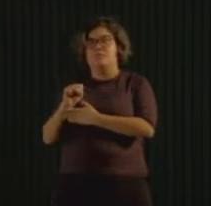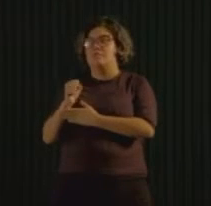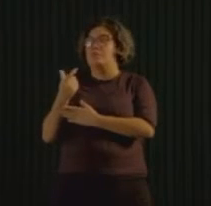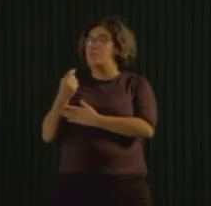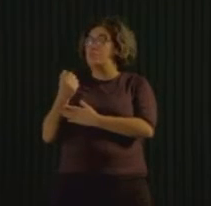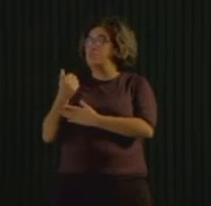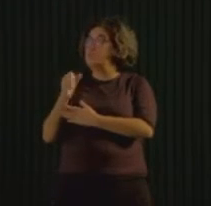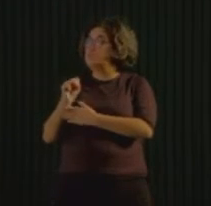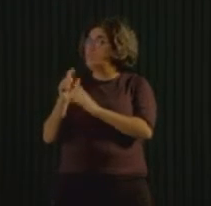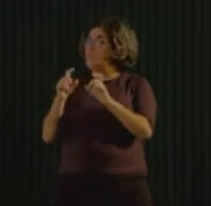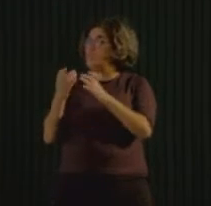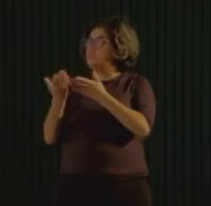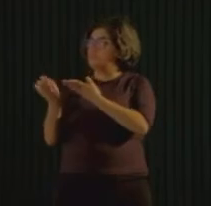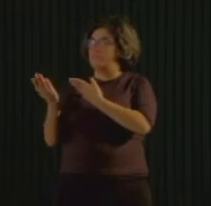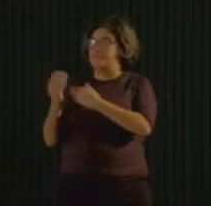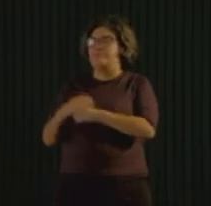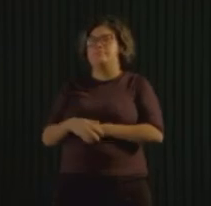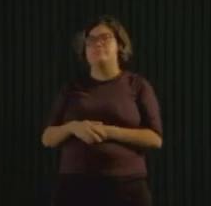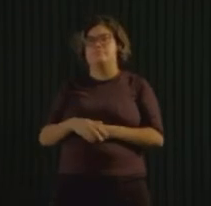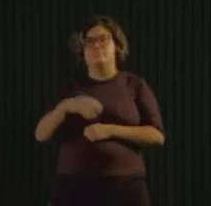de 2018.